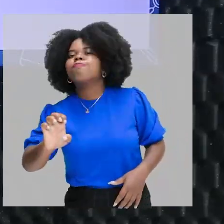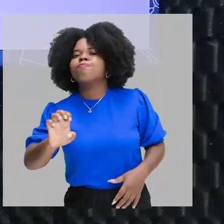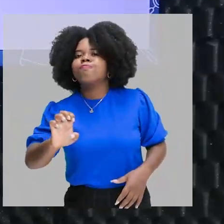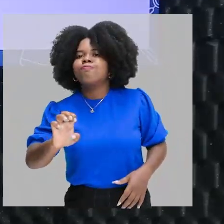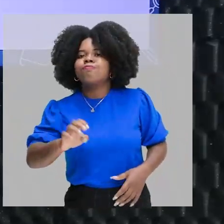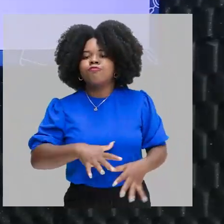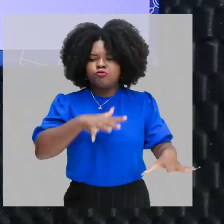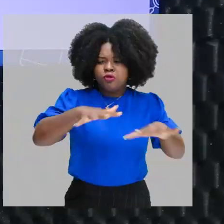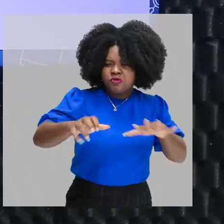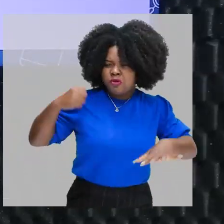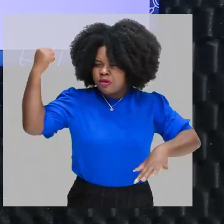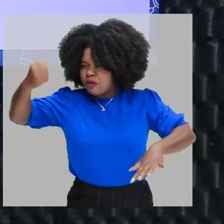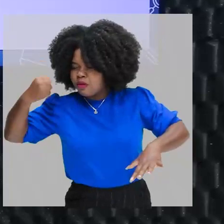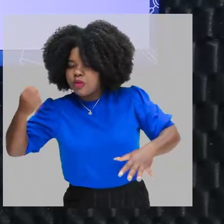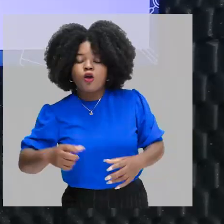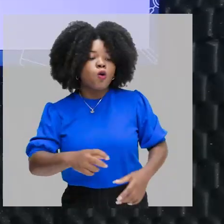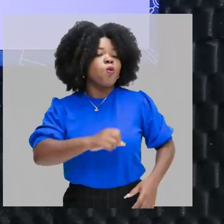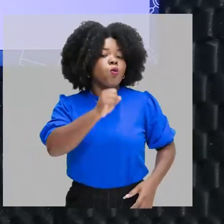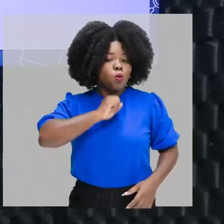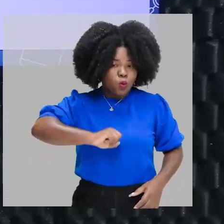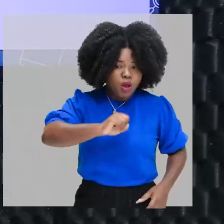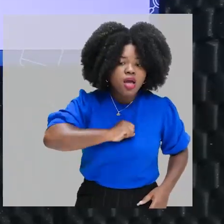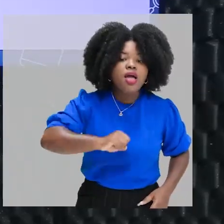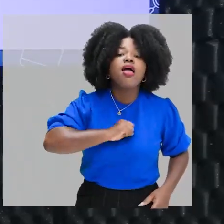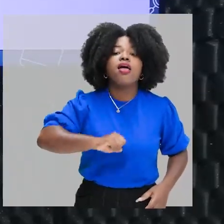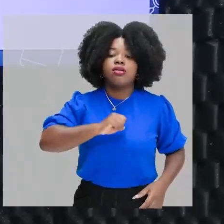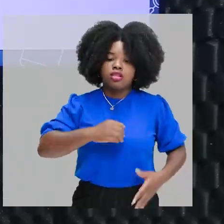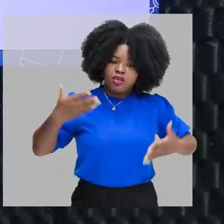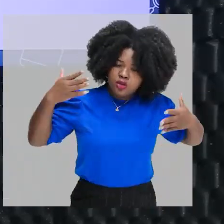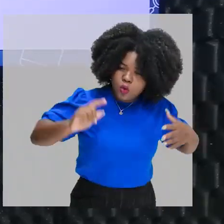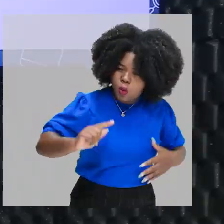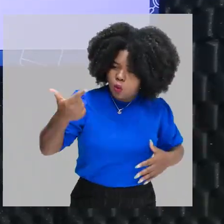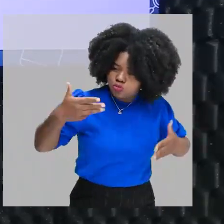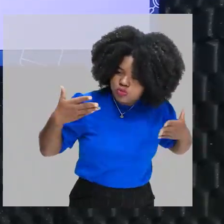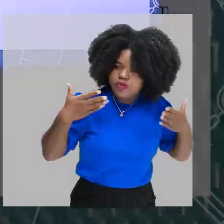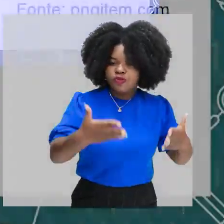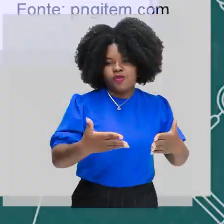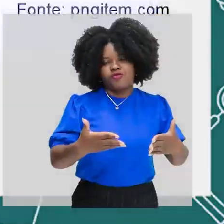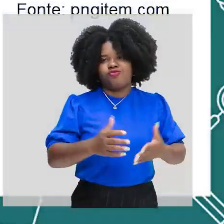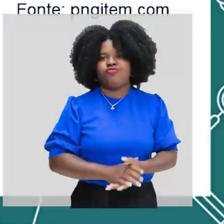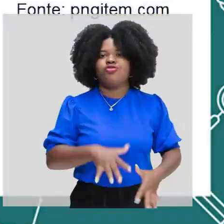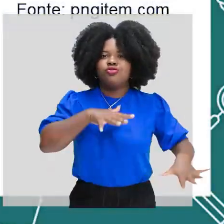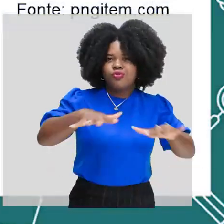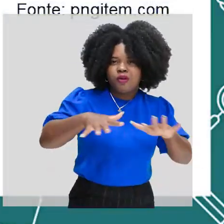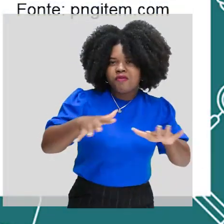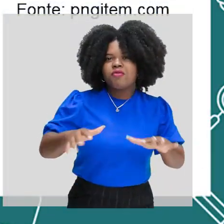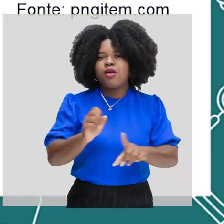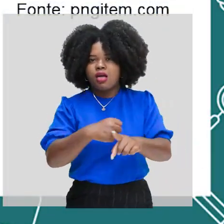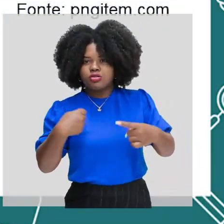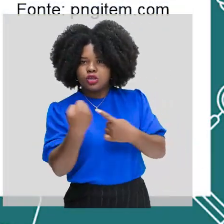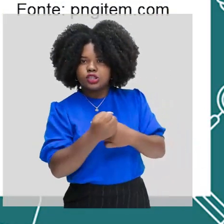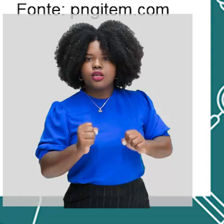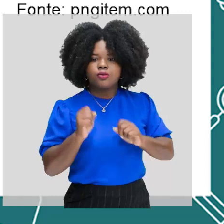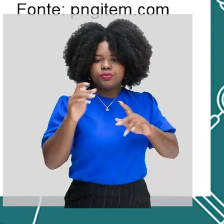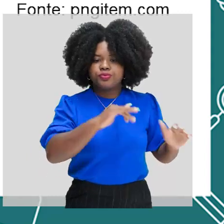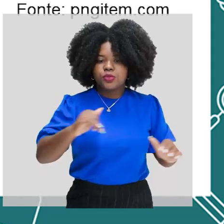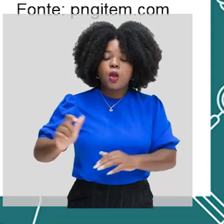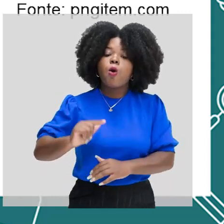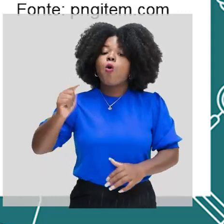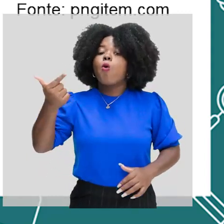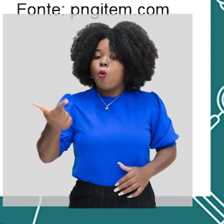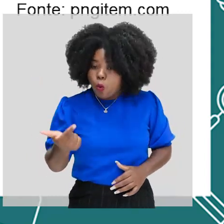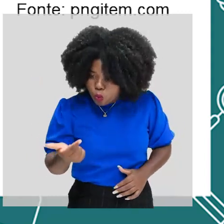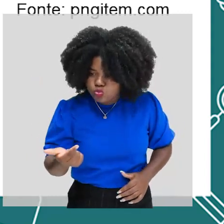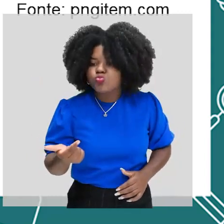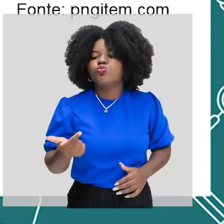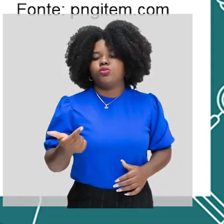de movimento social, tá bom? De manifestação popular. Outra curiosidade é que o reggae ele